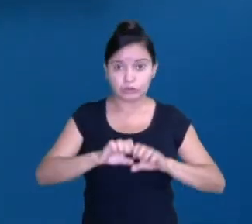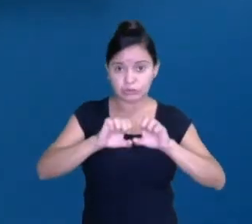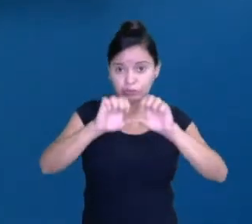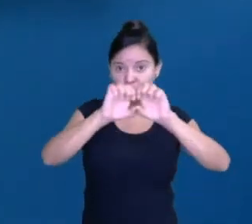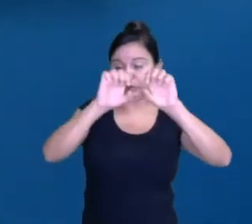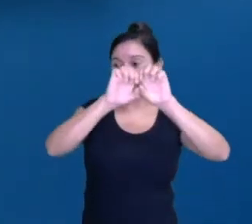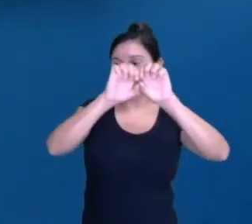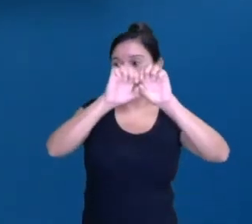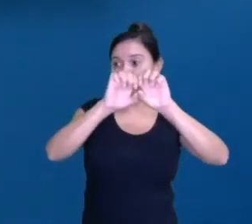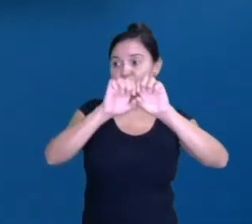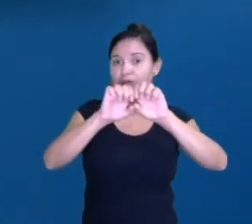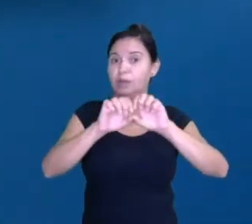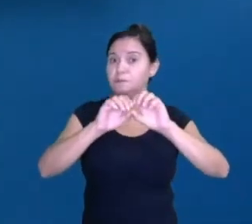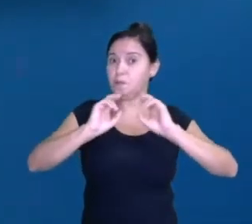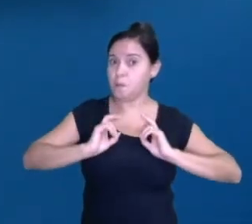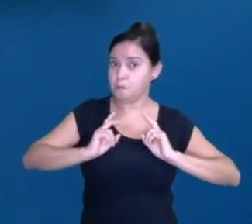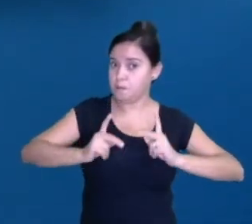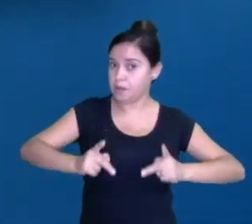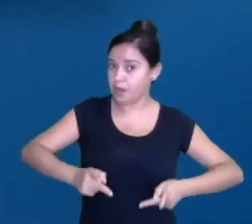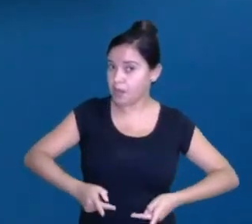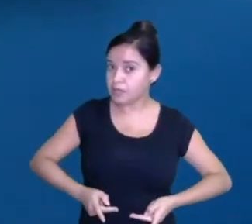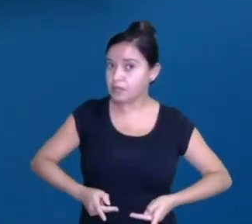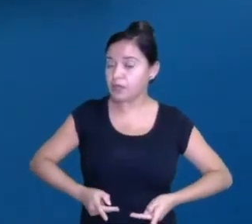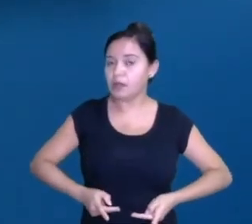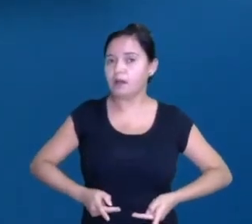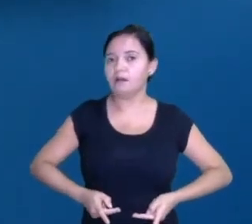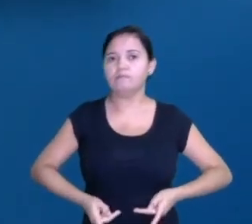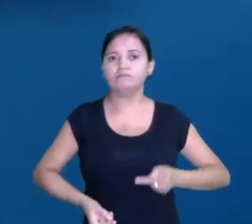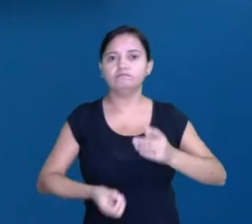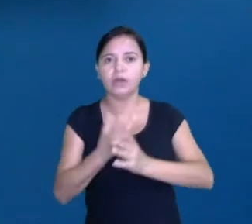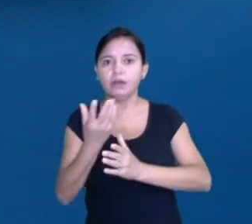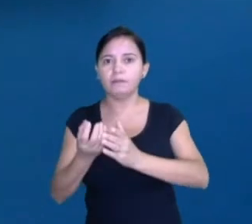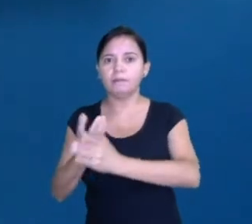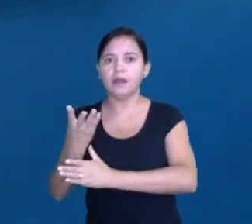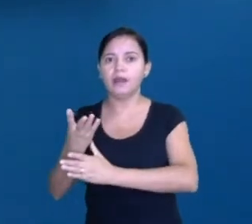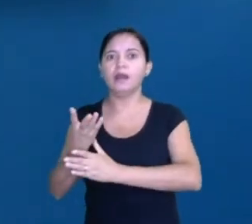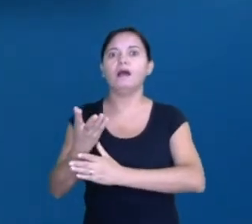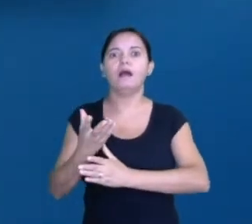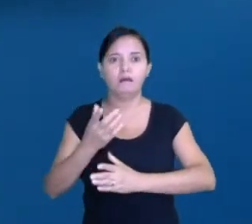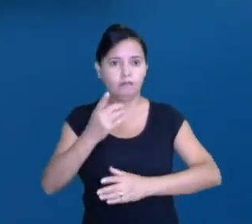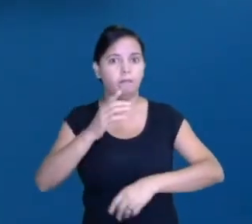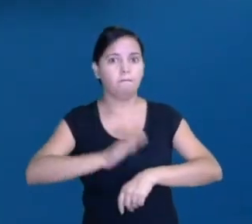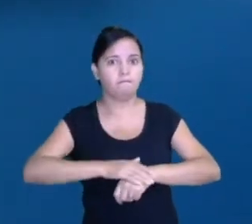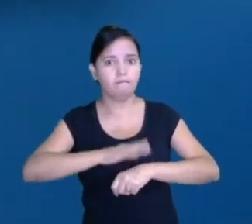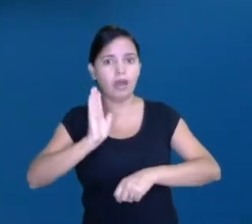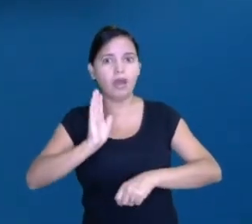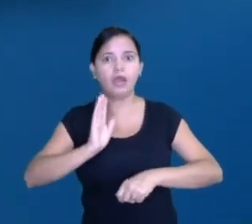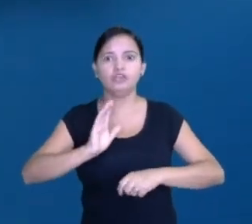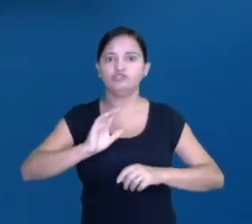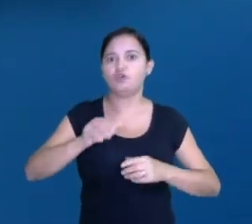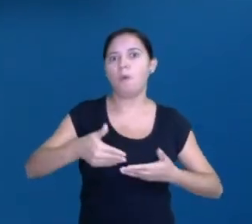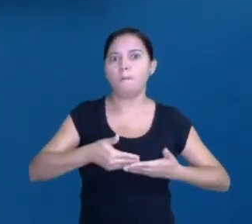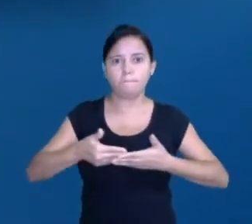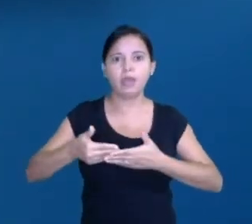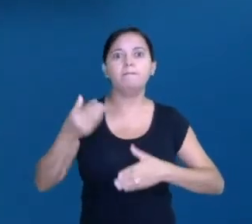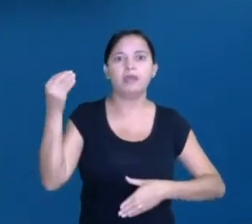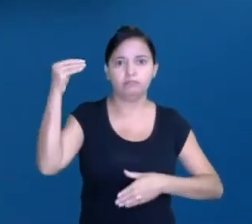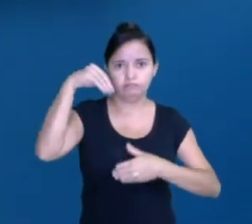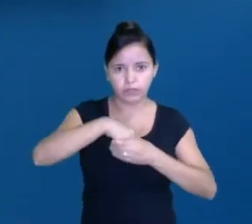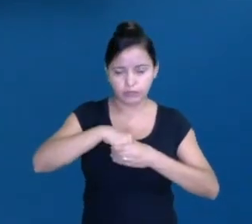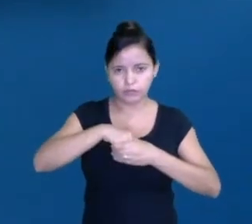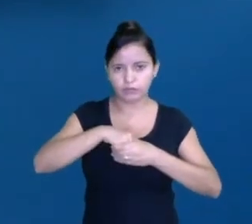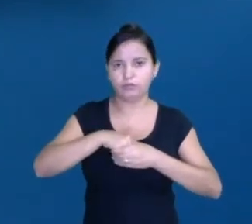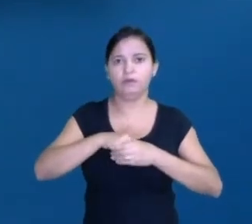o trofoblasto, tá? E aí a gente tem a produção do embrioblasto que vai produzir justamente o embrião. Aí que tem a ver com a questão da